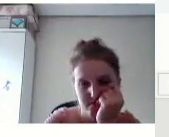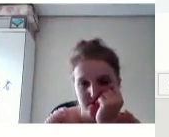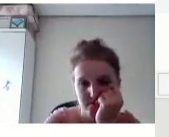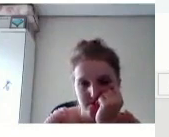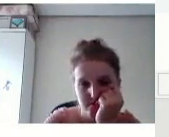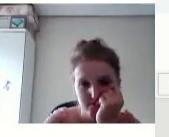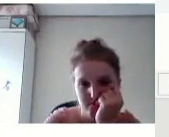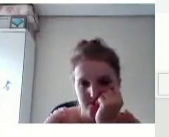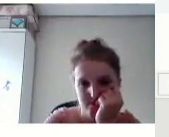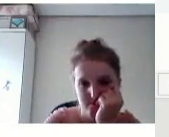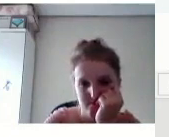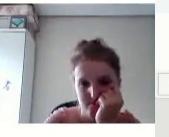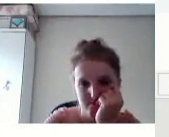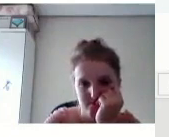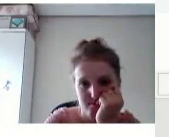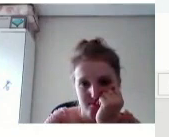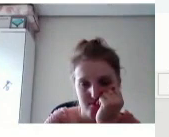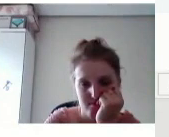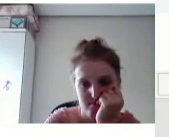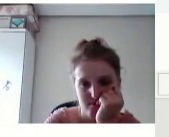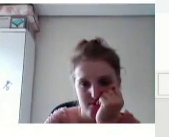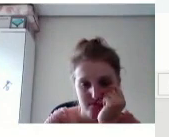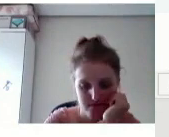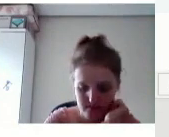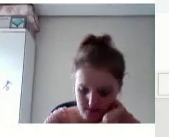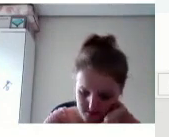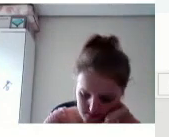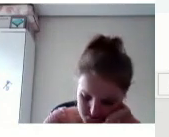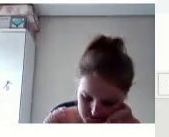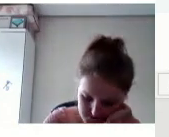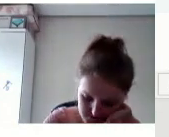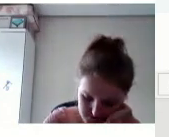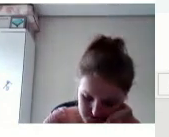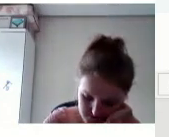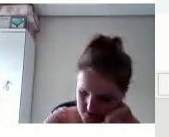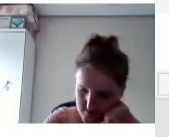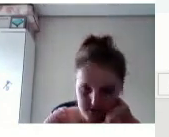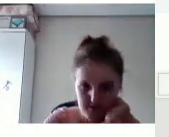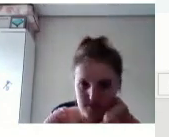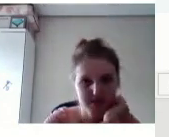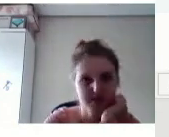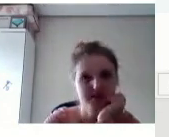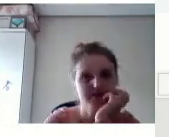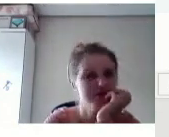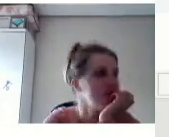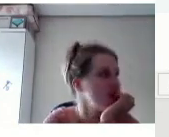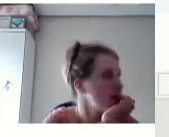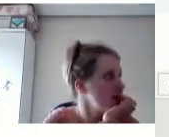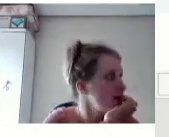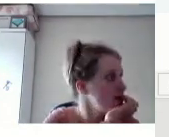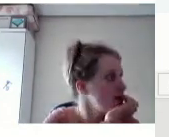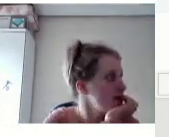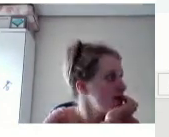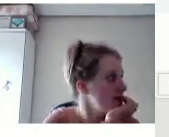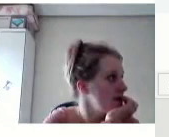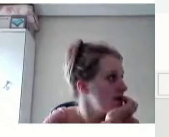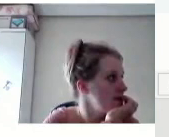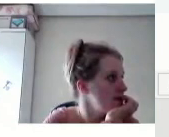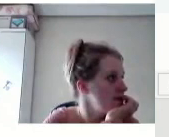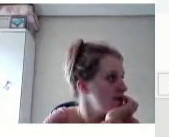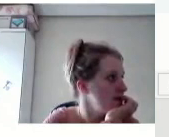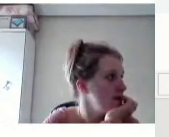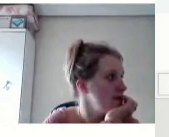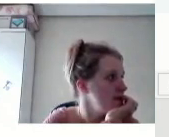campos independentes, um para o psi e um para o psi estrela. Bom, agora o próximo passo é ir na prática,